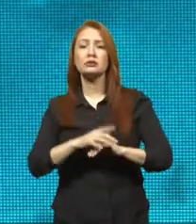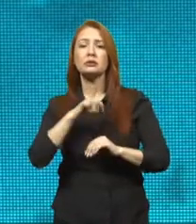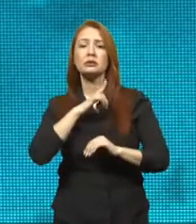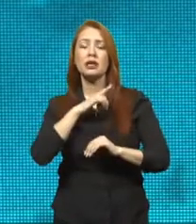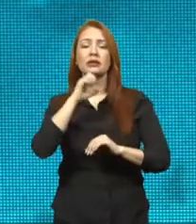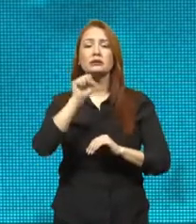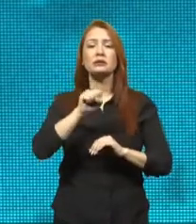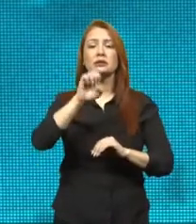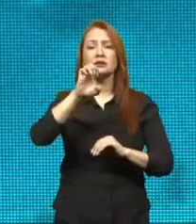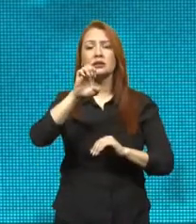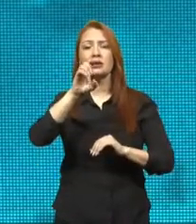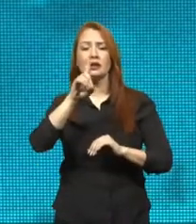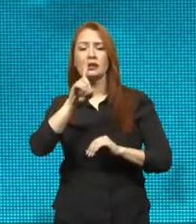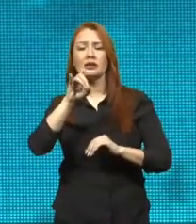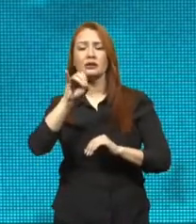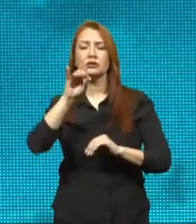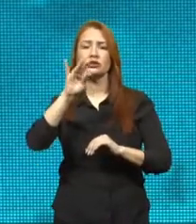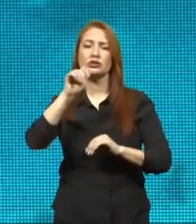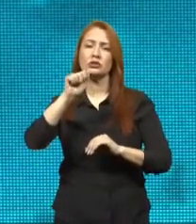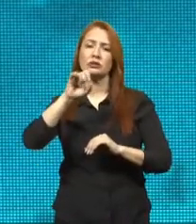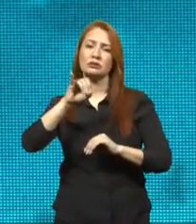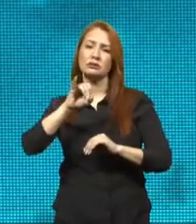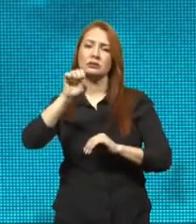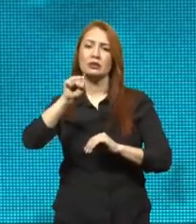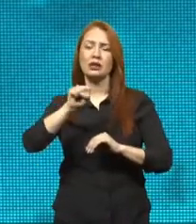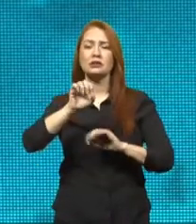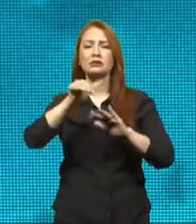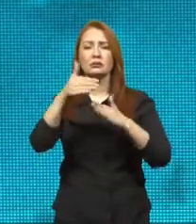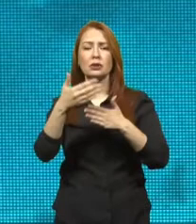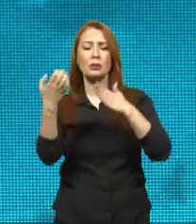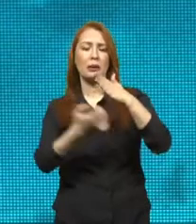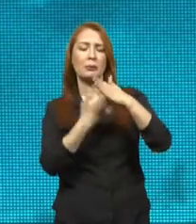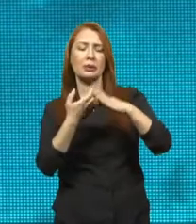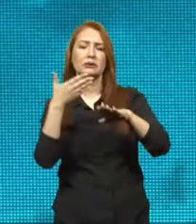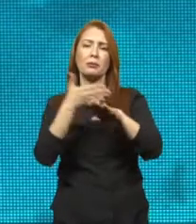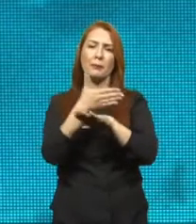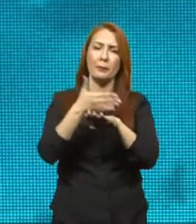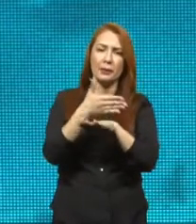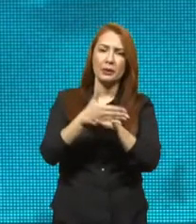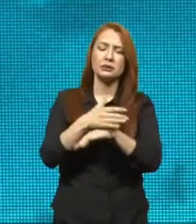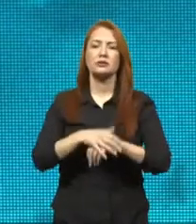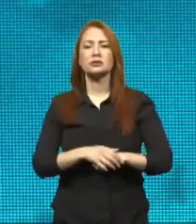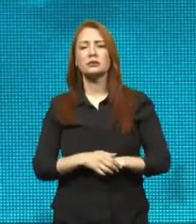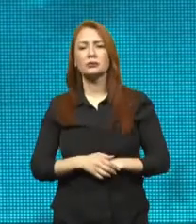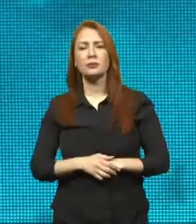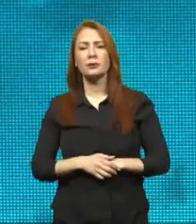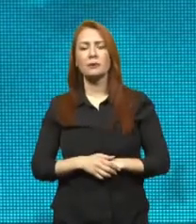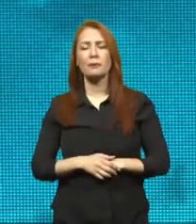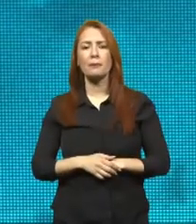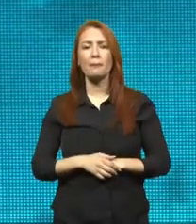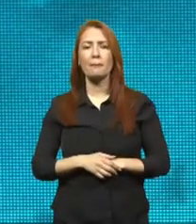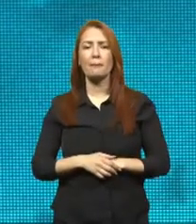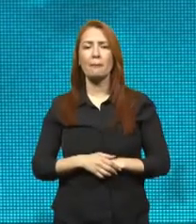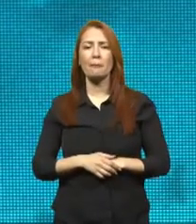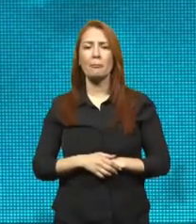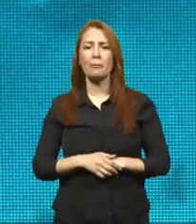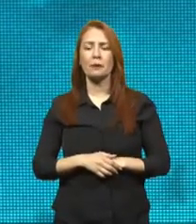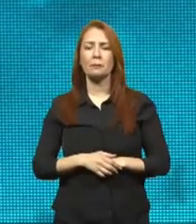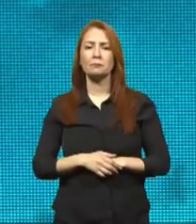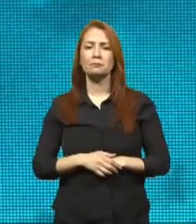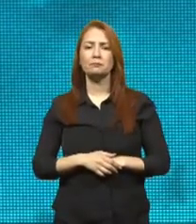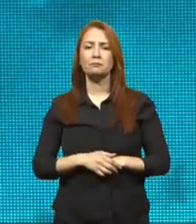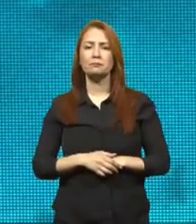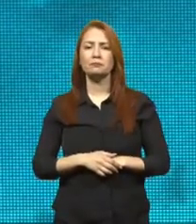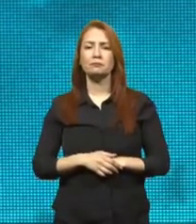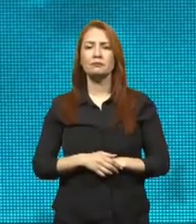editais ao longo do ano e a empresa vai poder, então, participar dos projetos, uhum. pelo fundo. Claro.